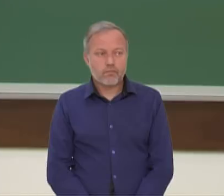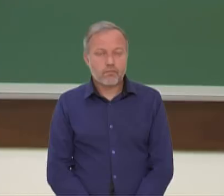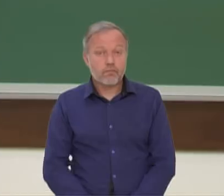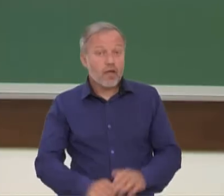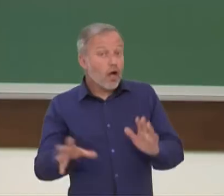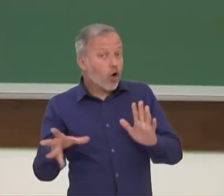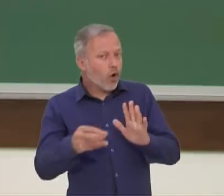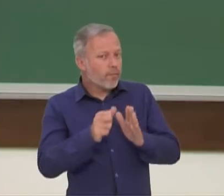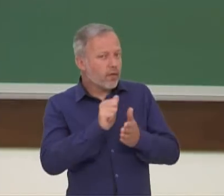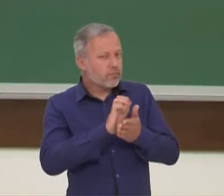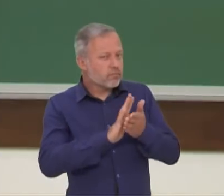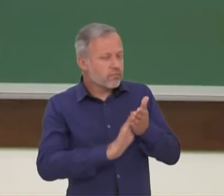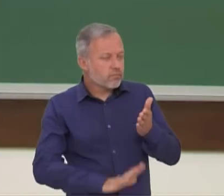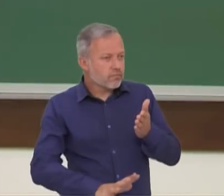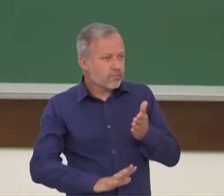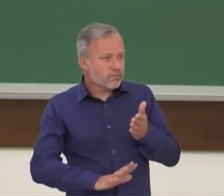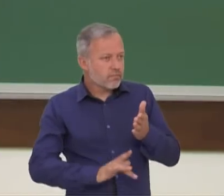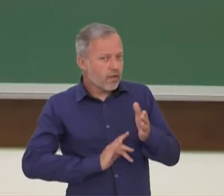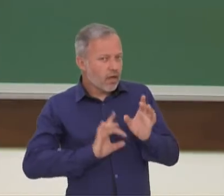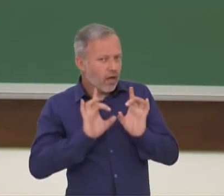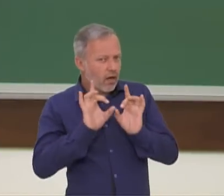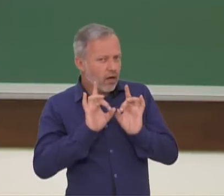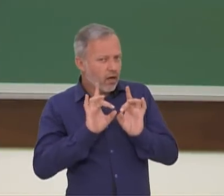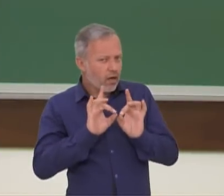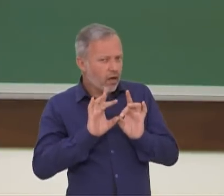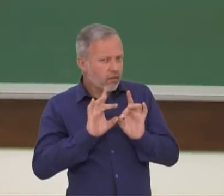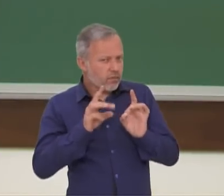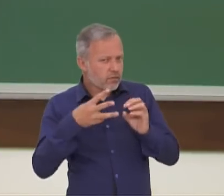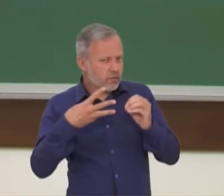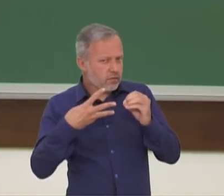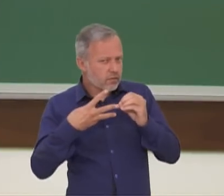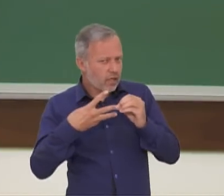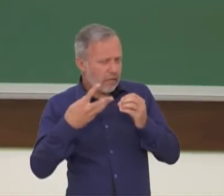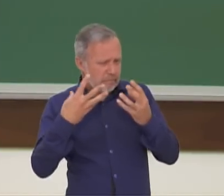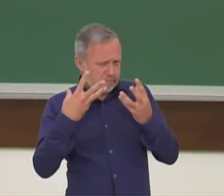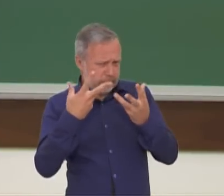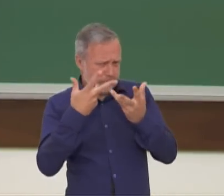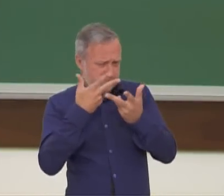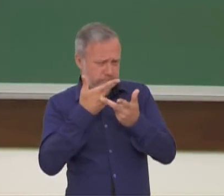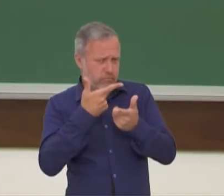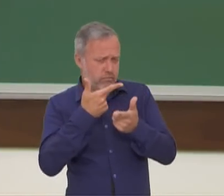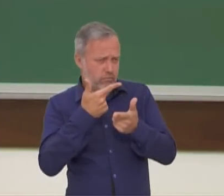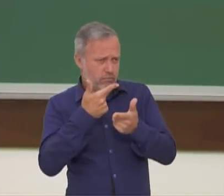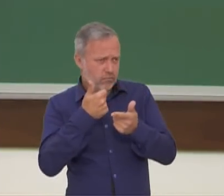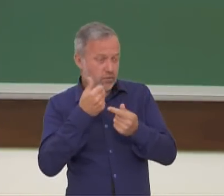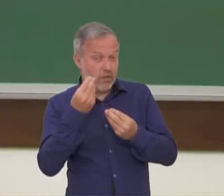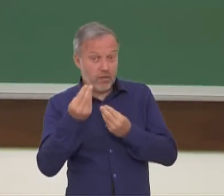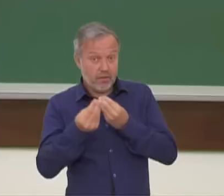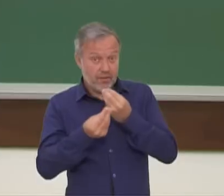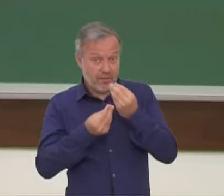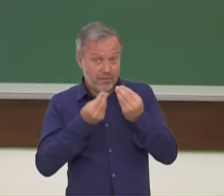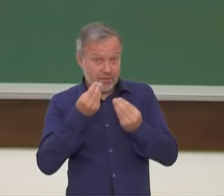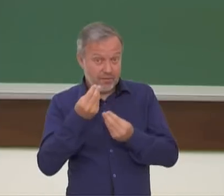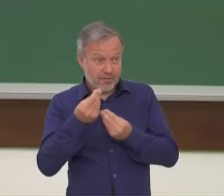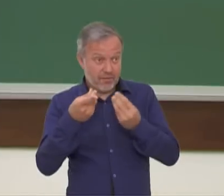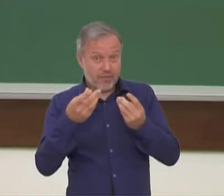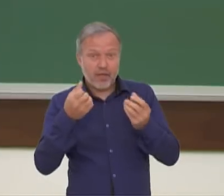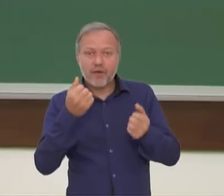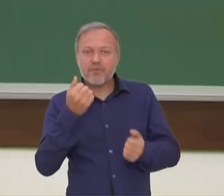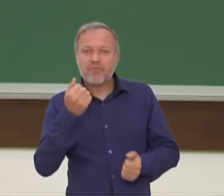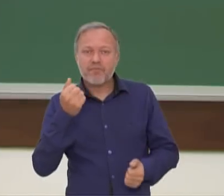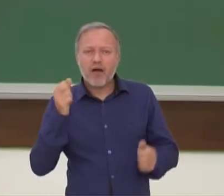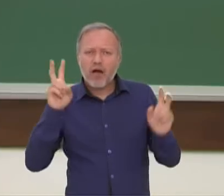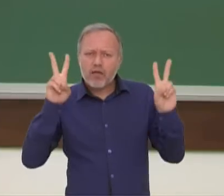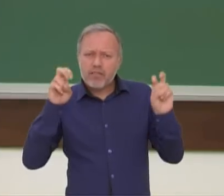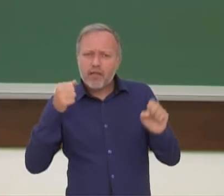Copiou o exercício? Eu imagino cada célula bonita que vocês fizeram. Então, como eu sempre falo, toda vez que o assunto tá bom,